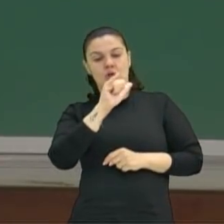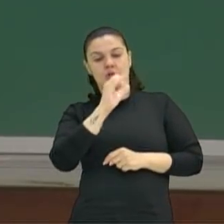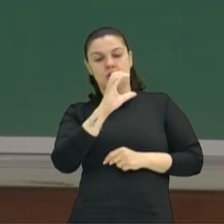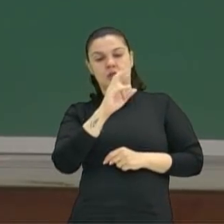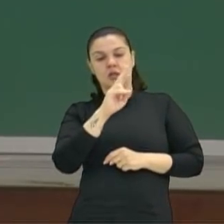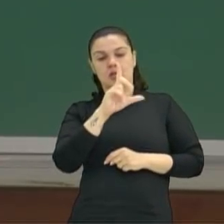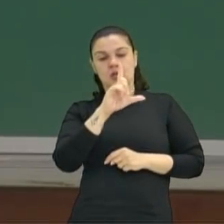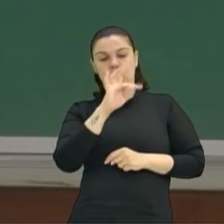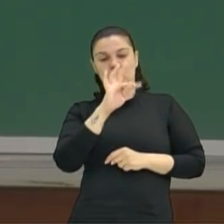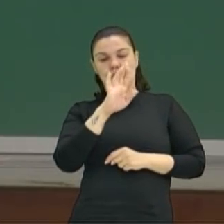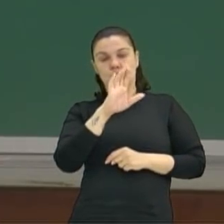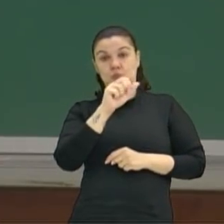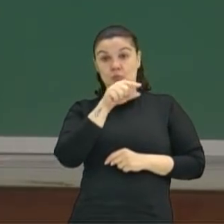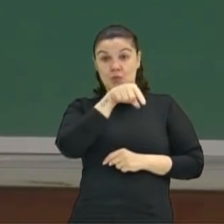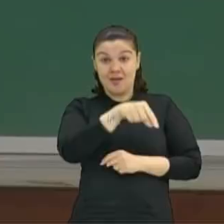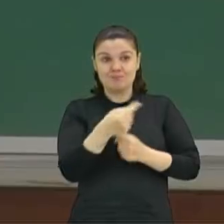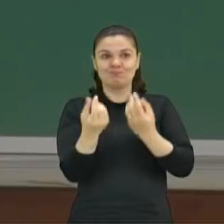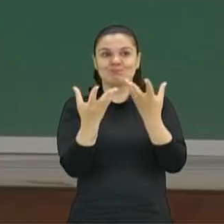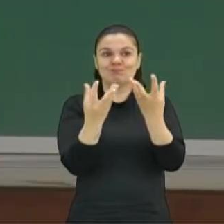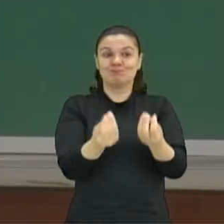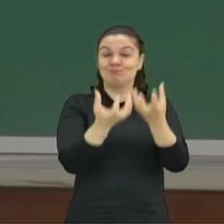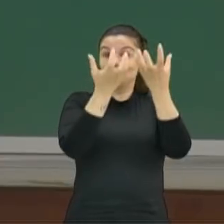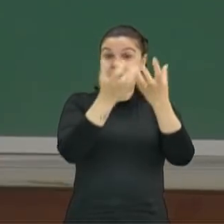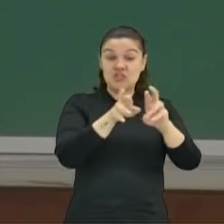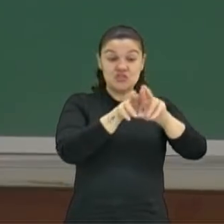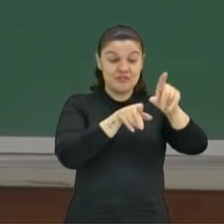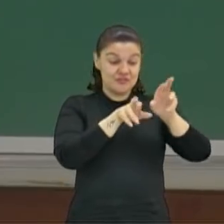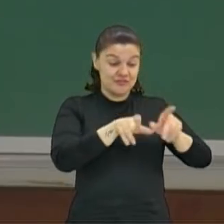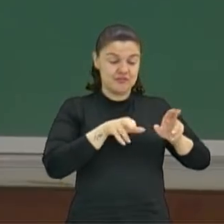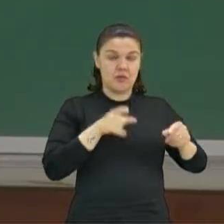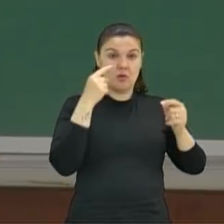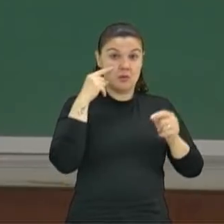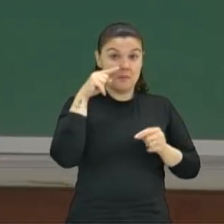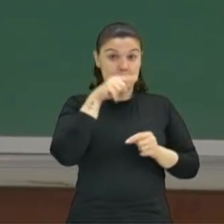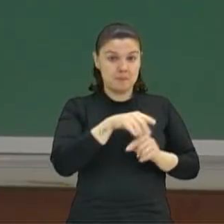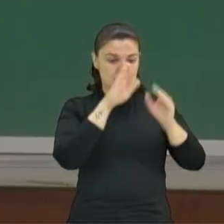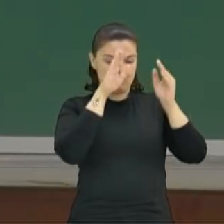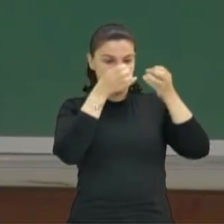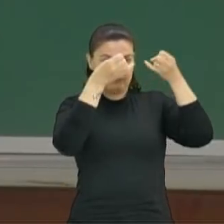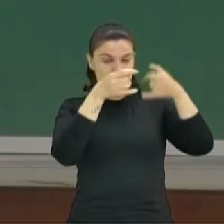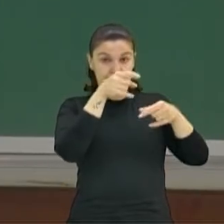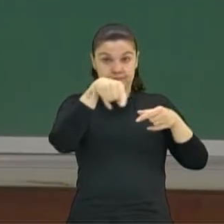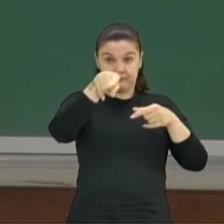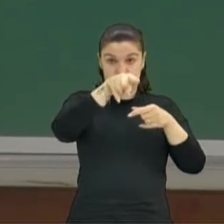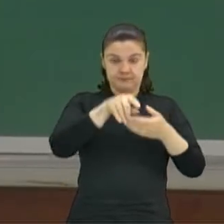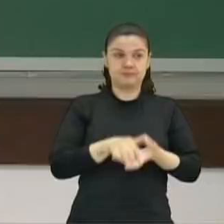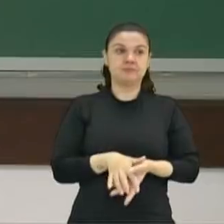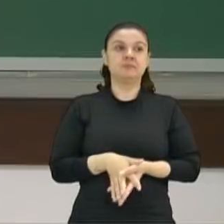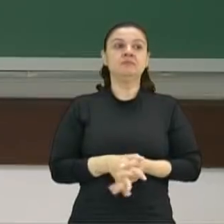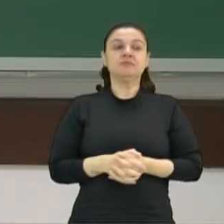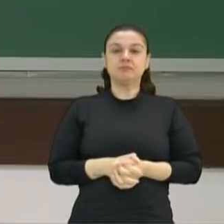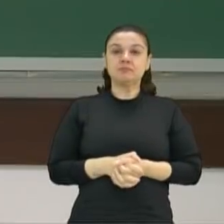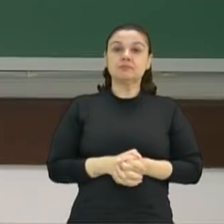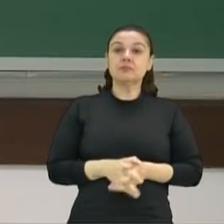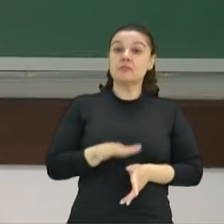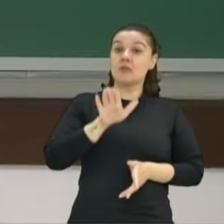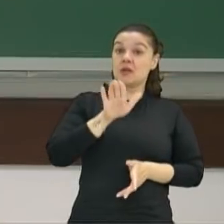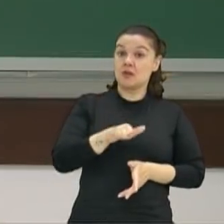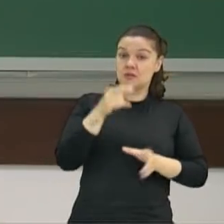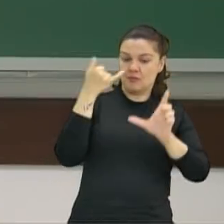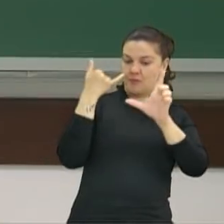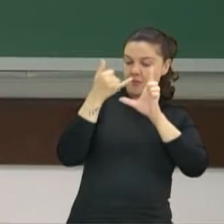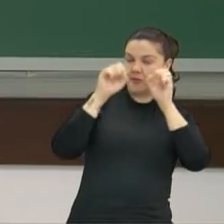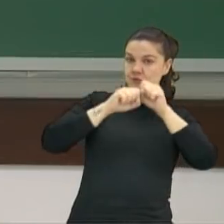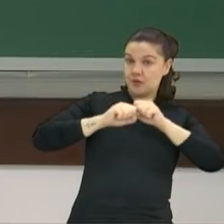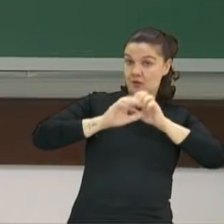plantação comercial de subsistência tem vários tipos de produtos, o que eu acabei de conversar com vocês, tá? Então, a imagem